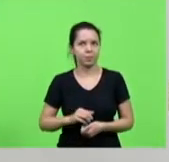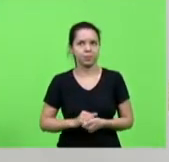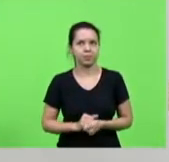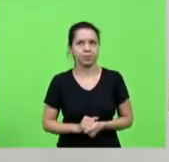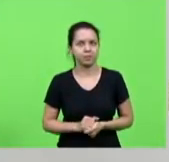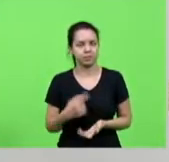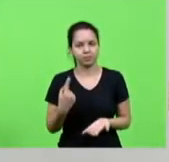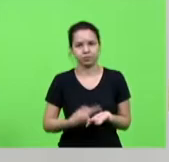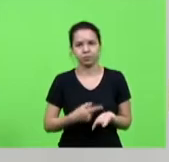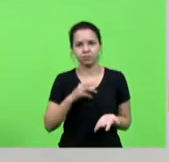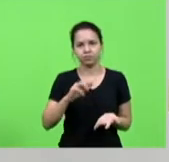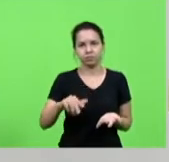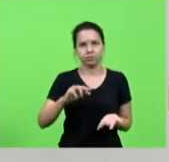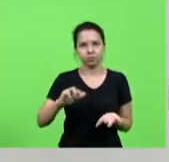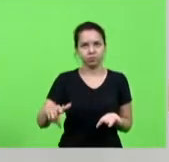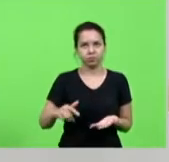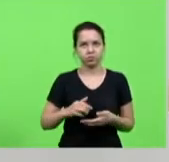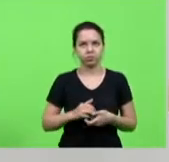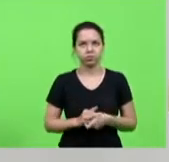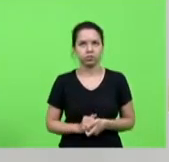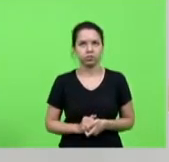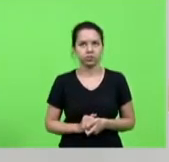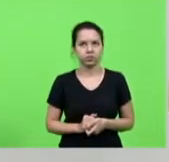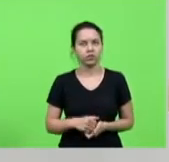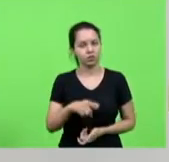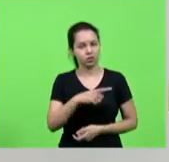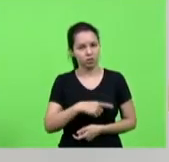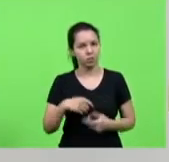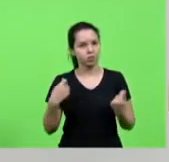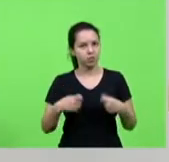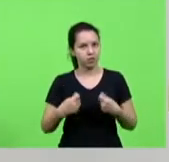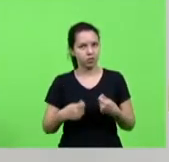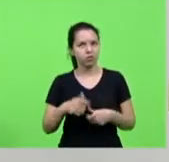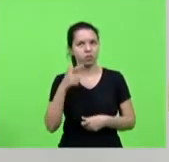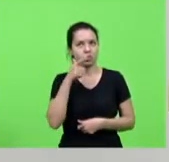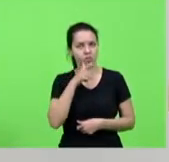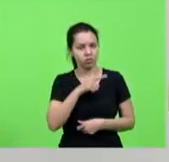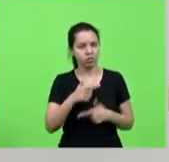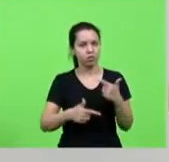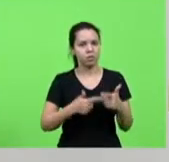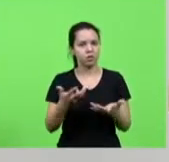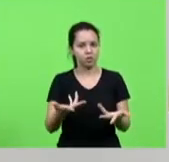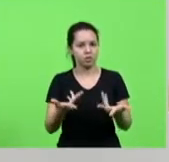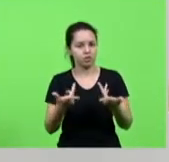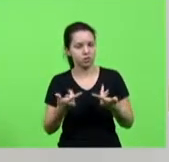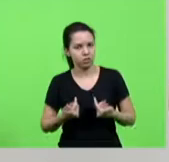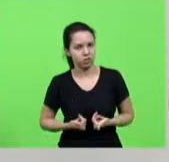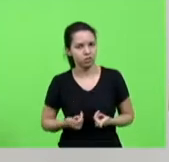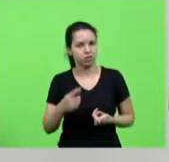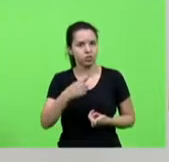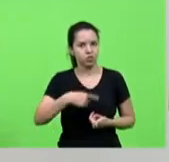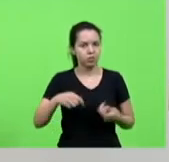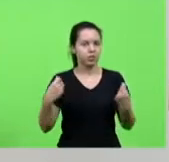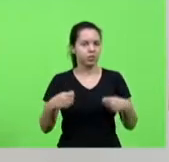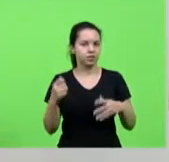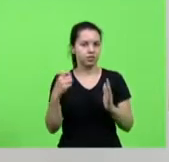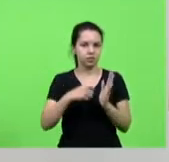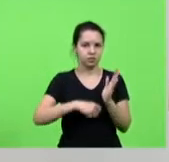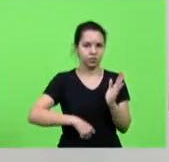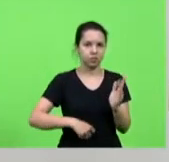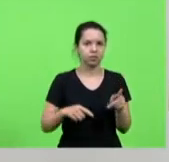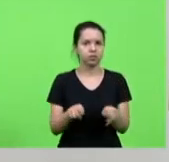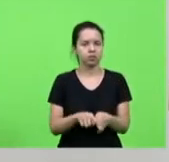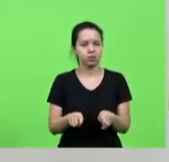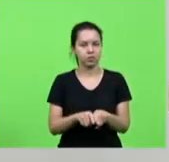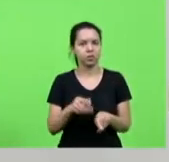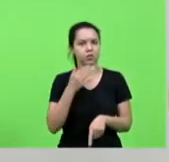combinado não foi esse. Fosse que a gente conseguisse prestar um serviço de qualidade ali dentro. Então, nós vamos assinar... E vou pedir ainda aos demais